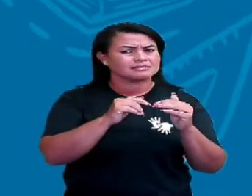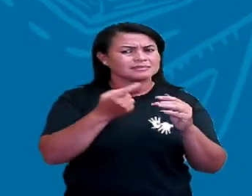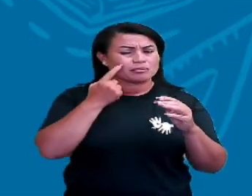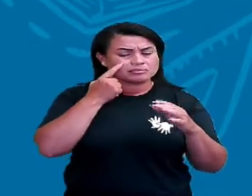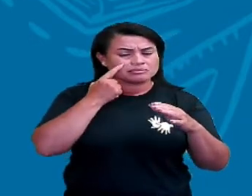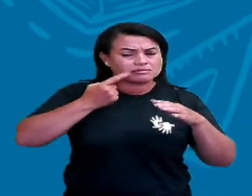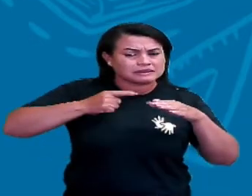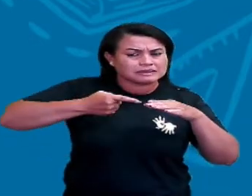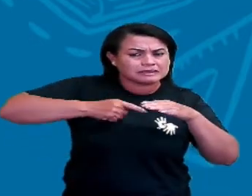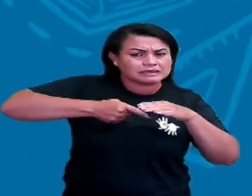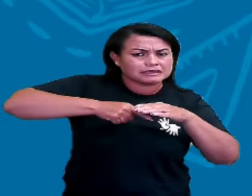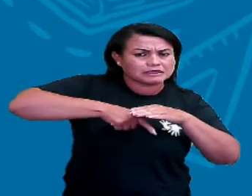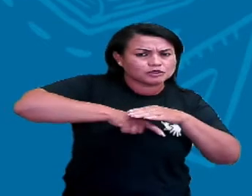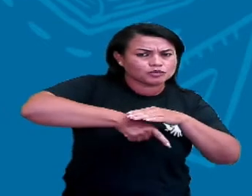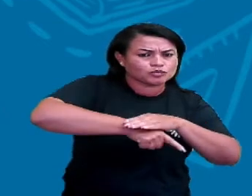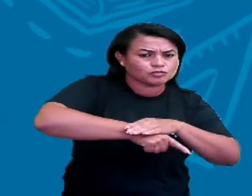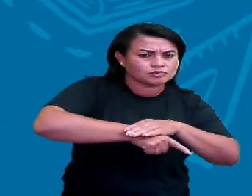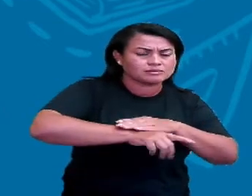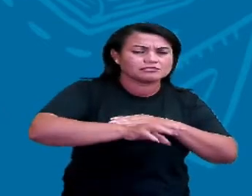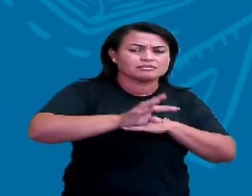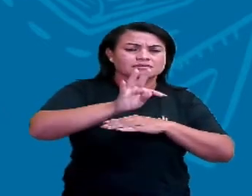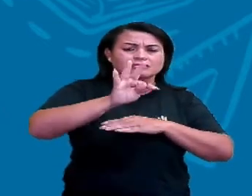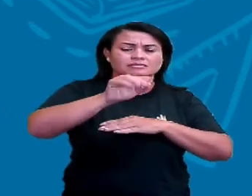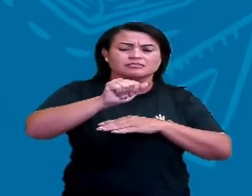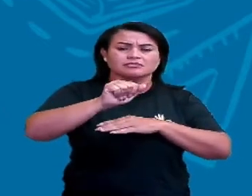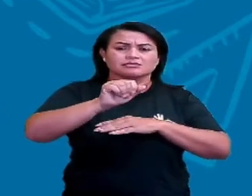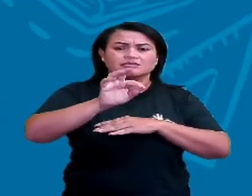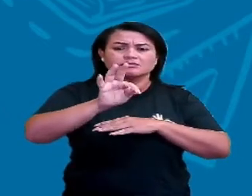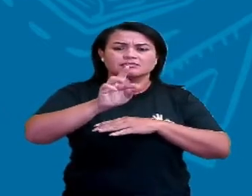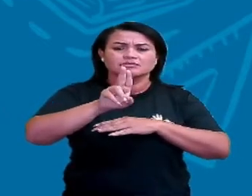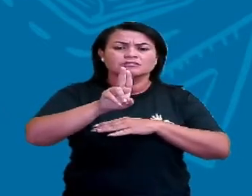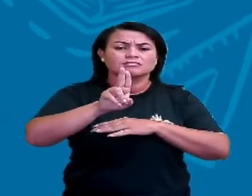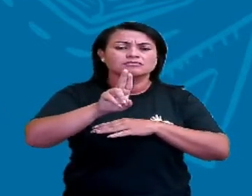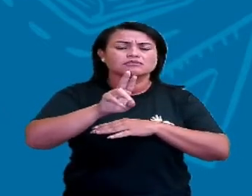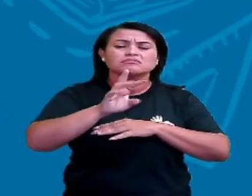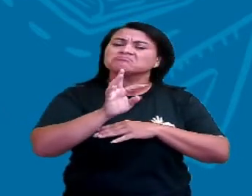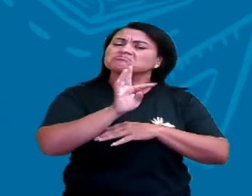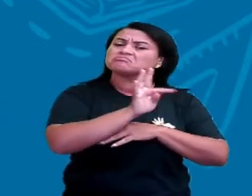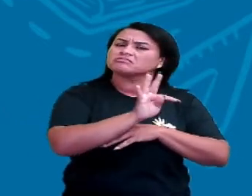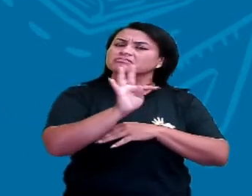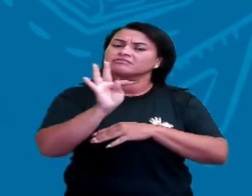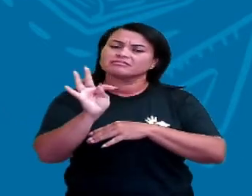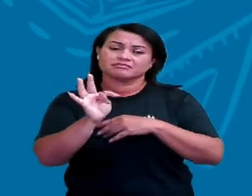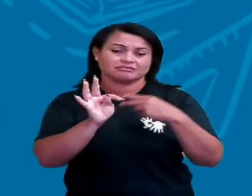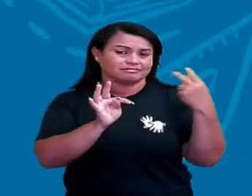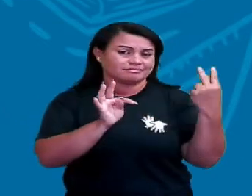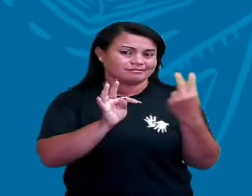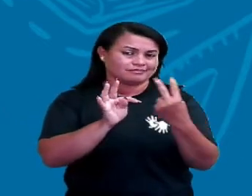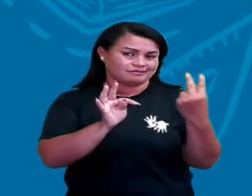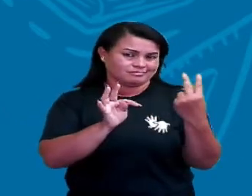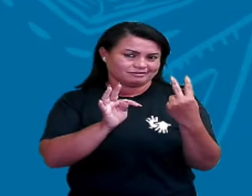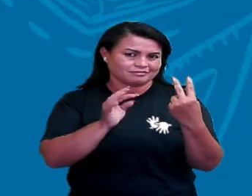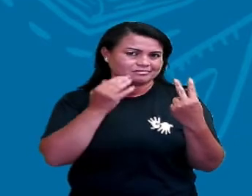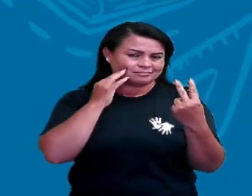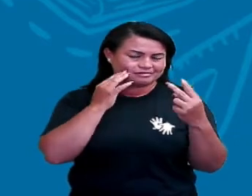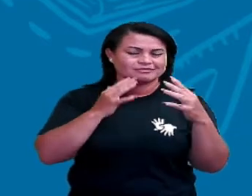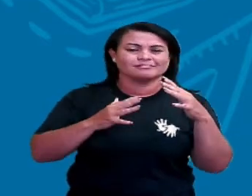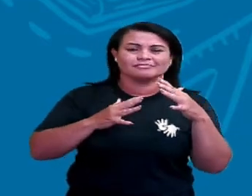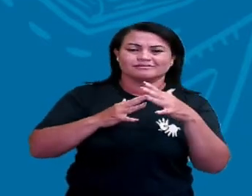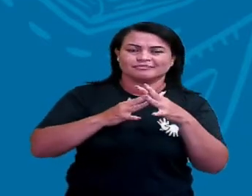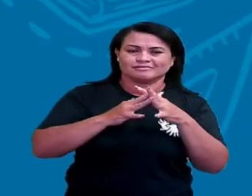na palavra tatu, crianças? O T e depois novamente o T.